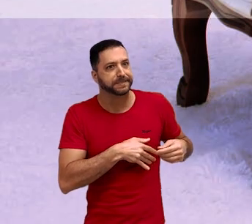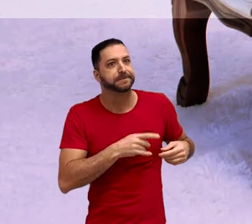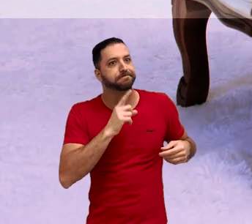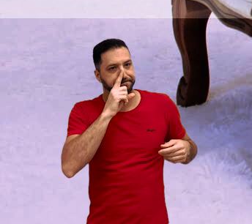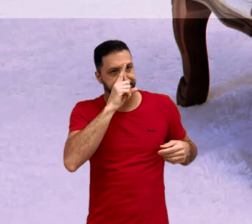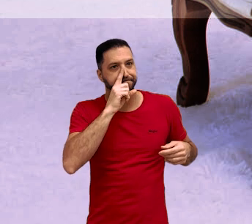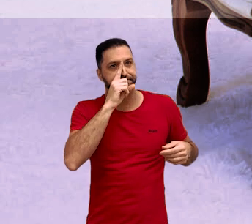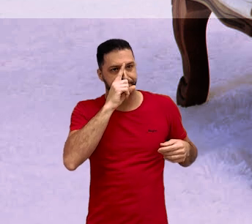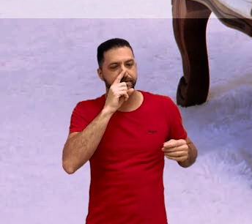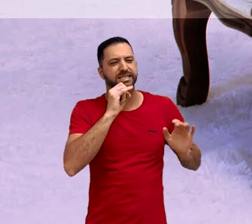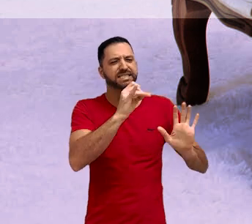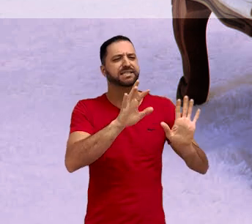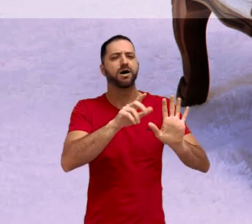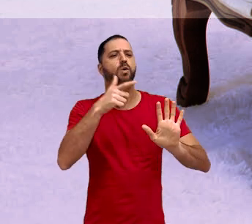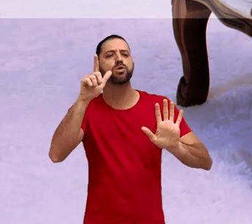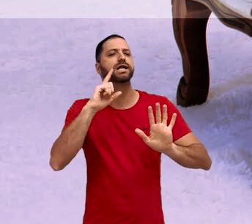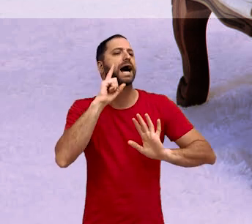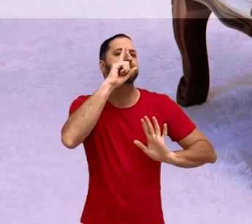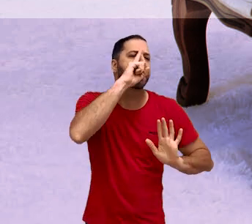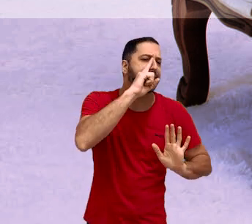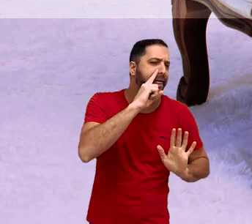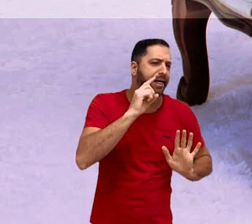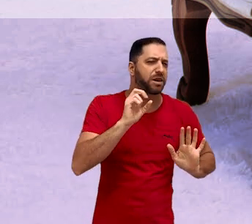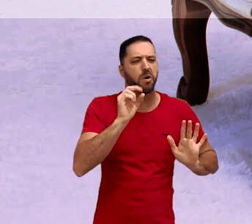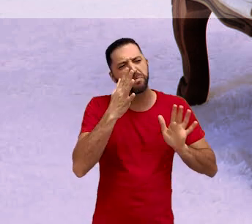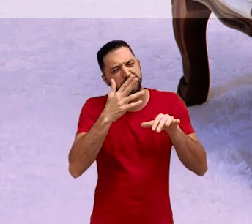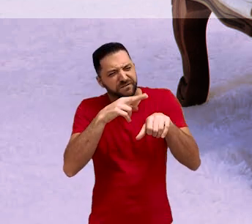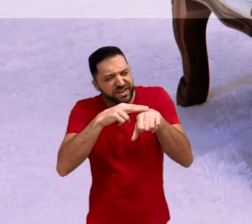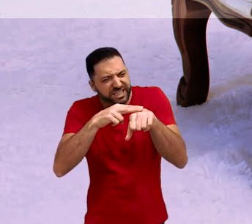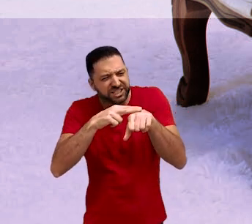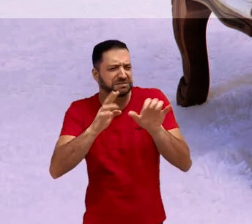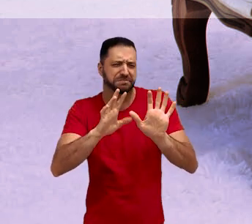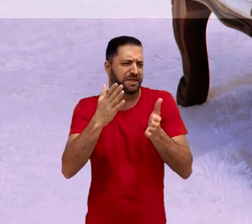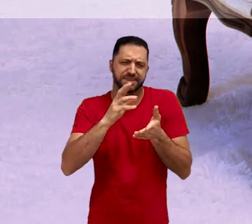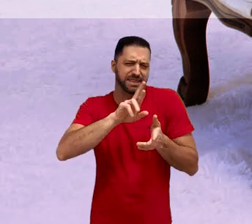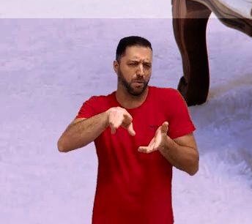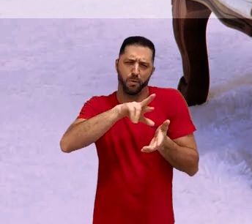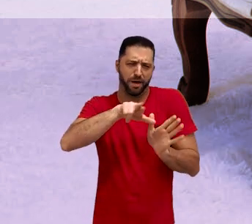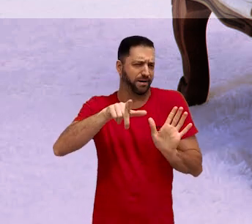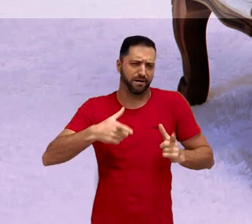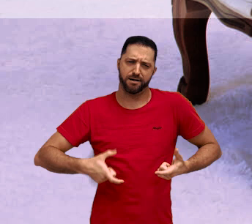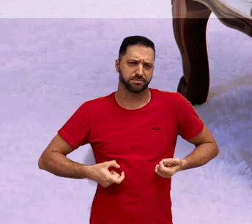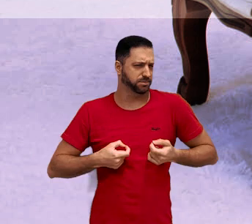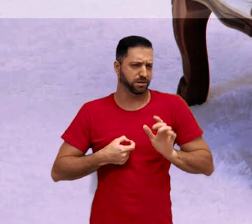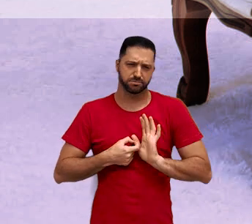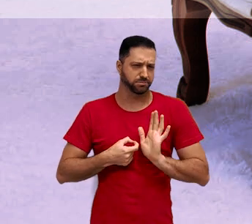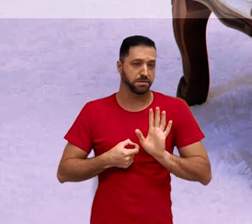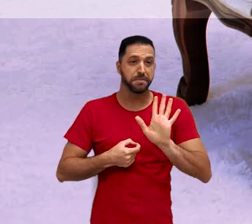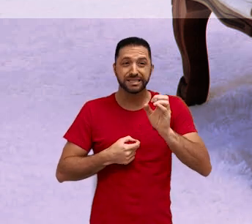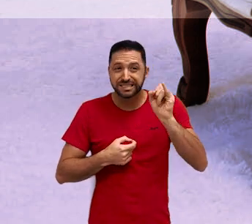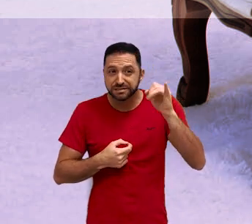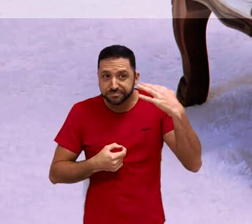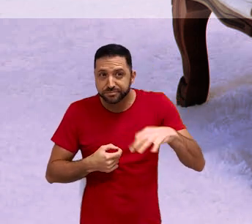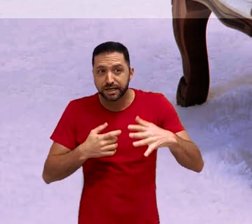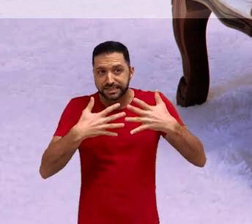Se a secreção for amarelada, esverdeada, ela não tem relevância pensando em câncer de mama. Agora, se ela